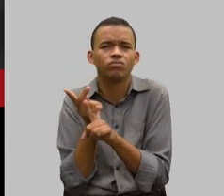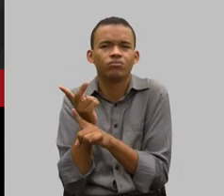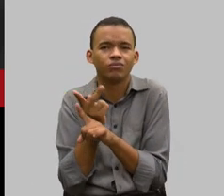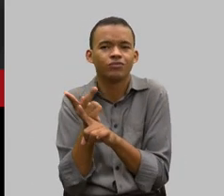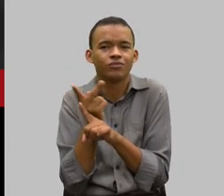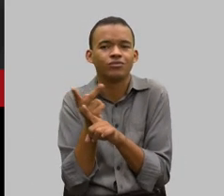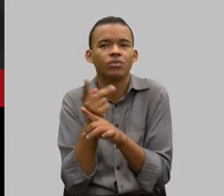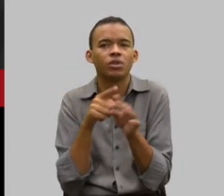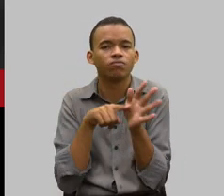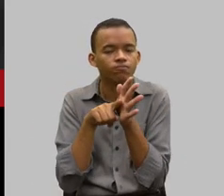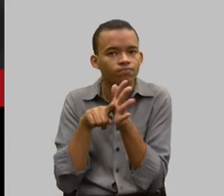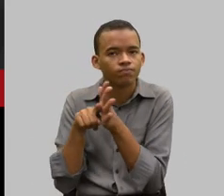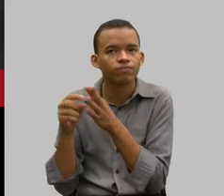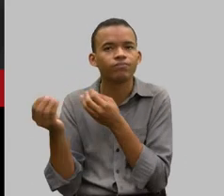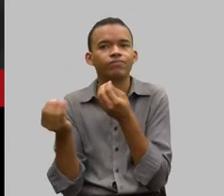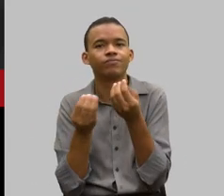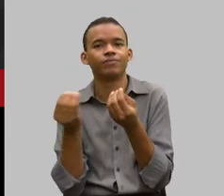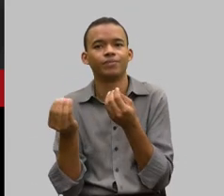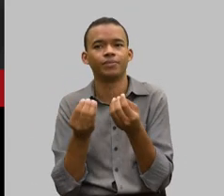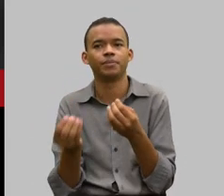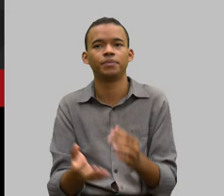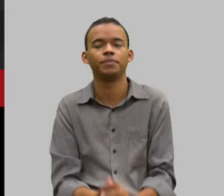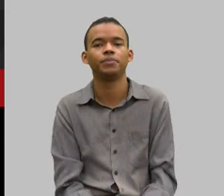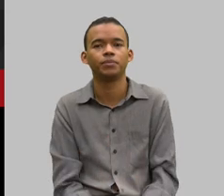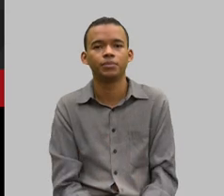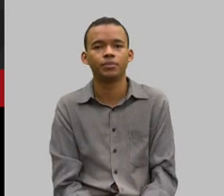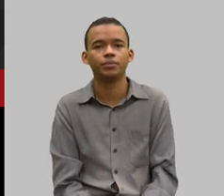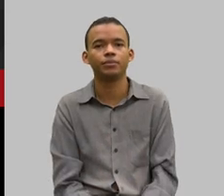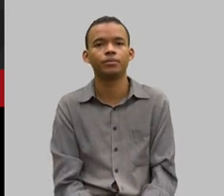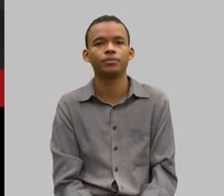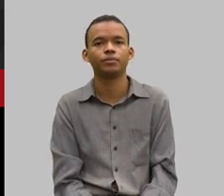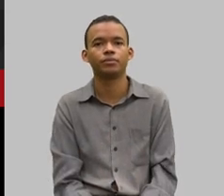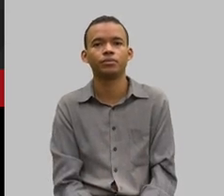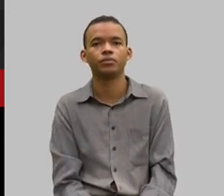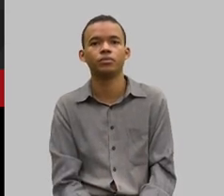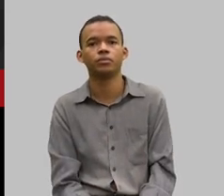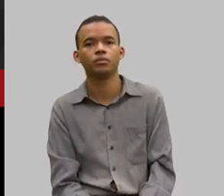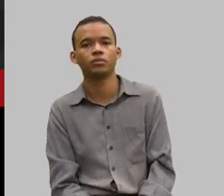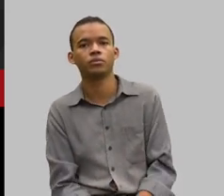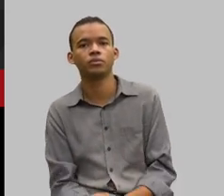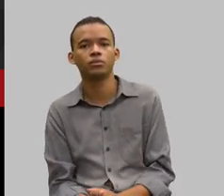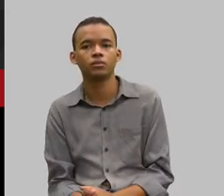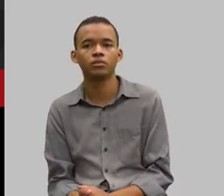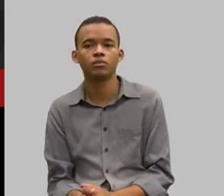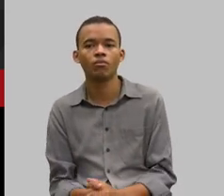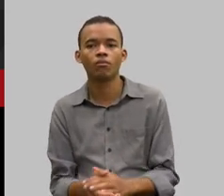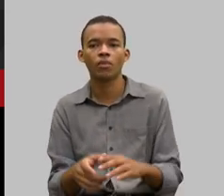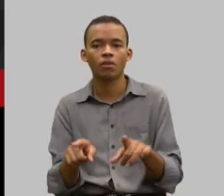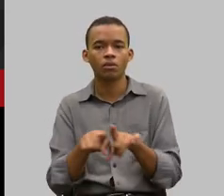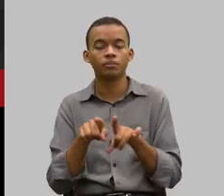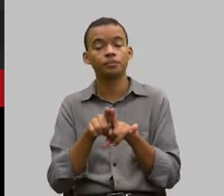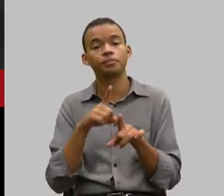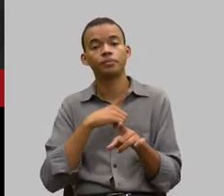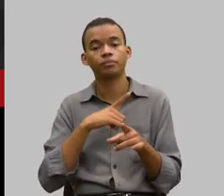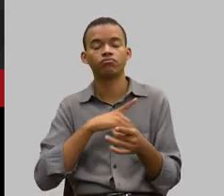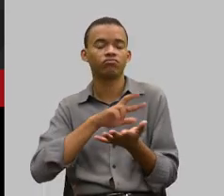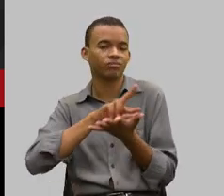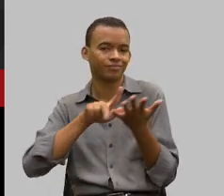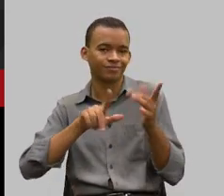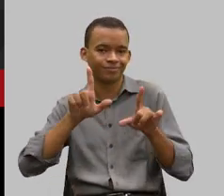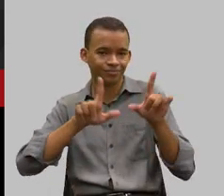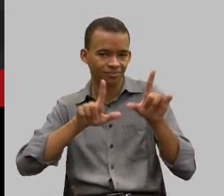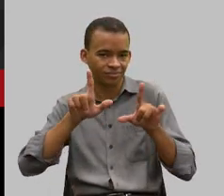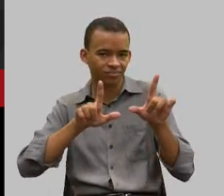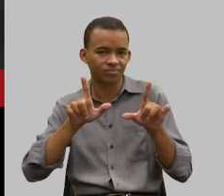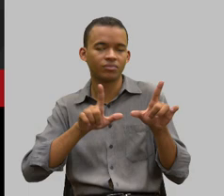pela conexão eh a na multiprogramação que eu citei que e os projetos de outorgas hoje a rede mina